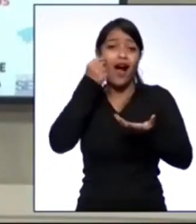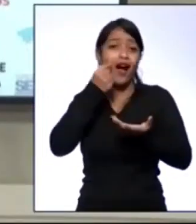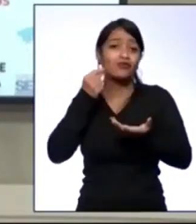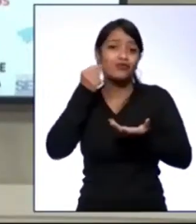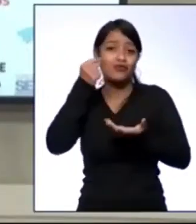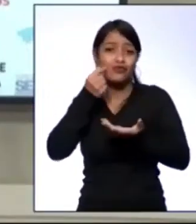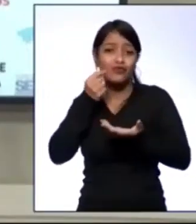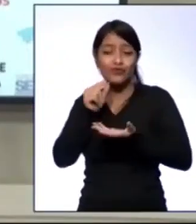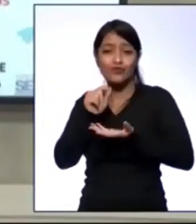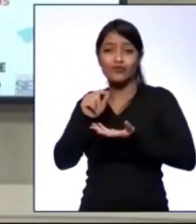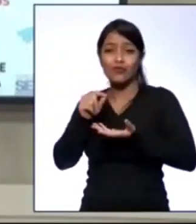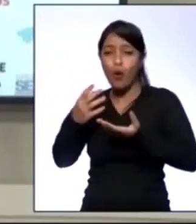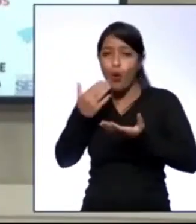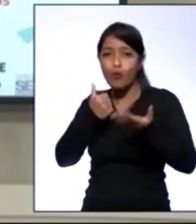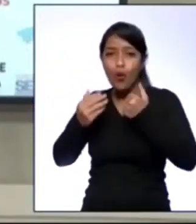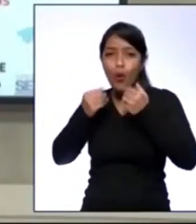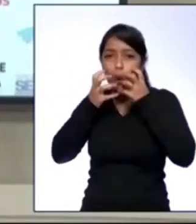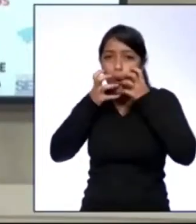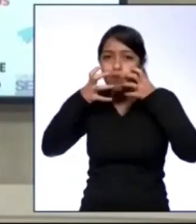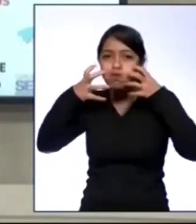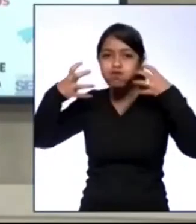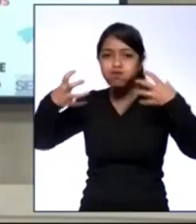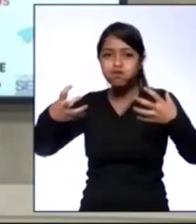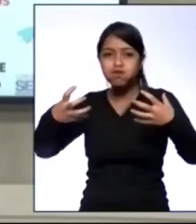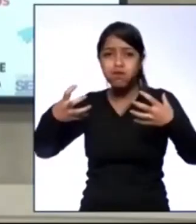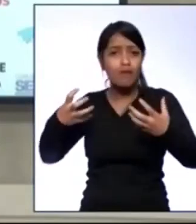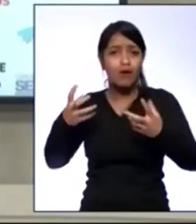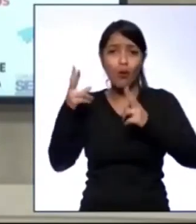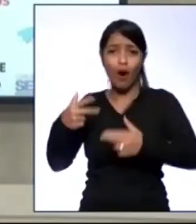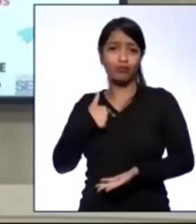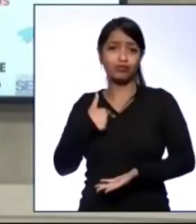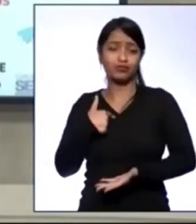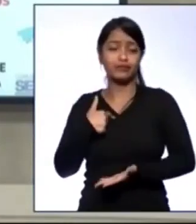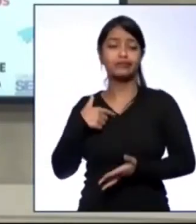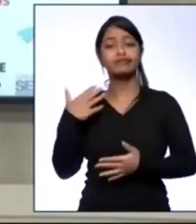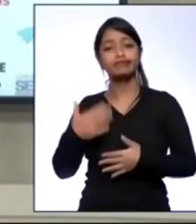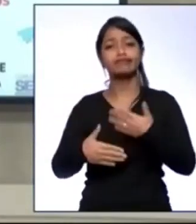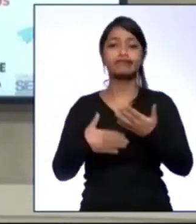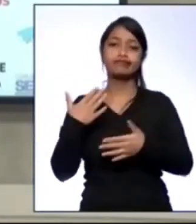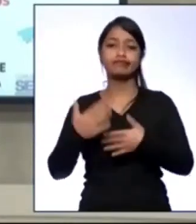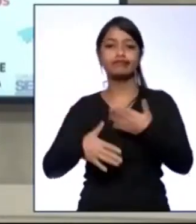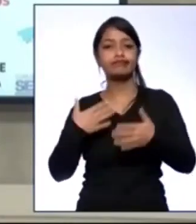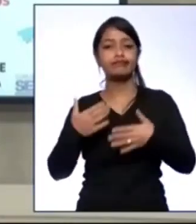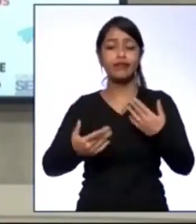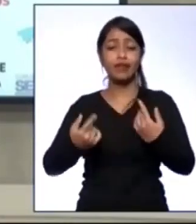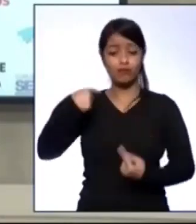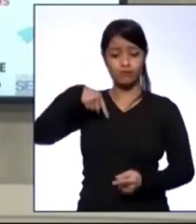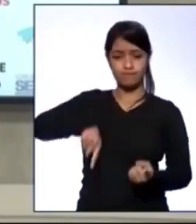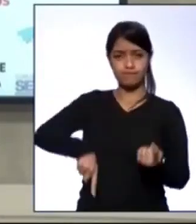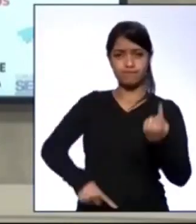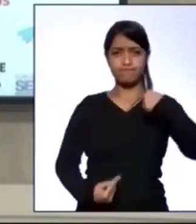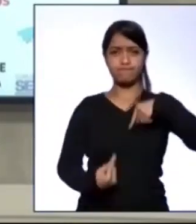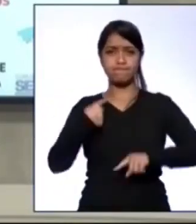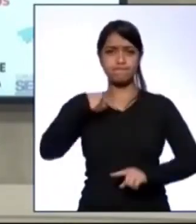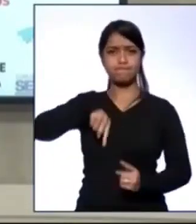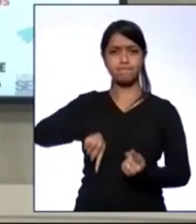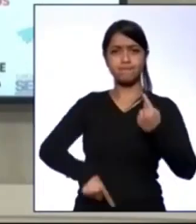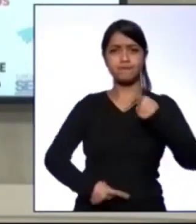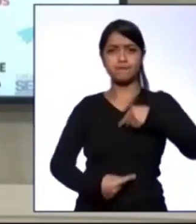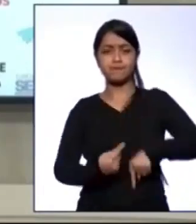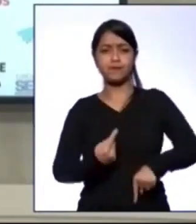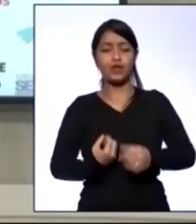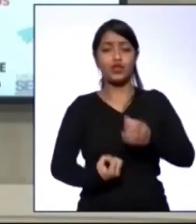come. Enorme. Tá? Mas depois disso, quando o meu sistema imunológico conseguiu